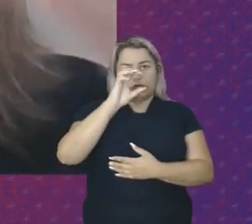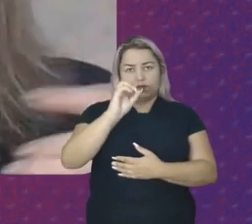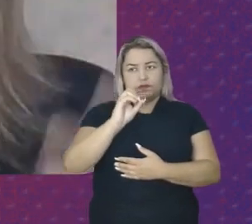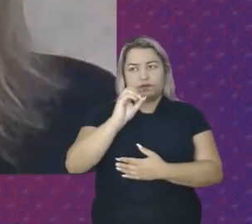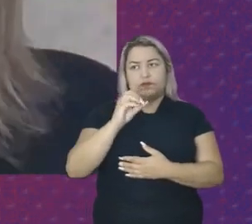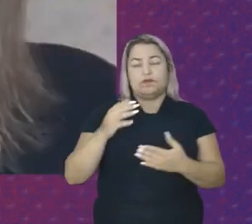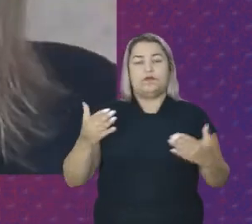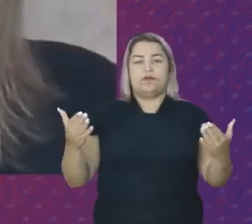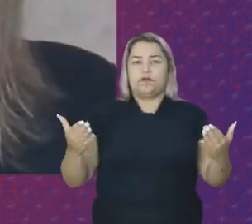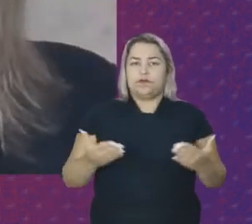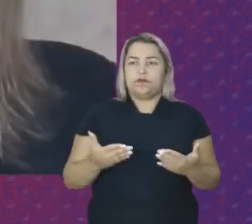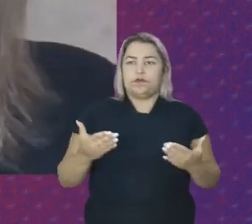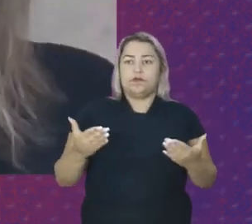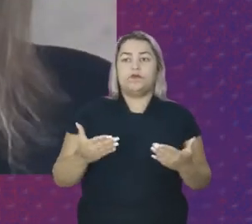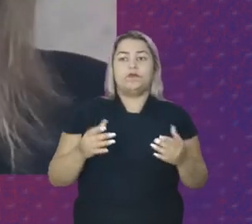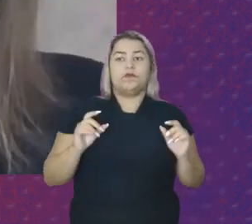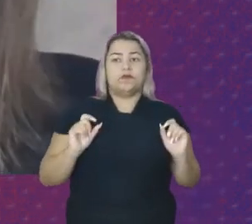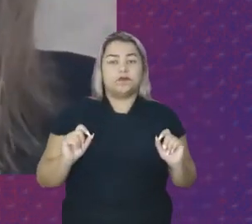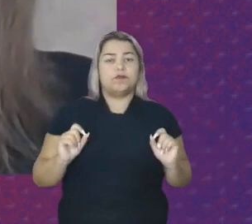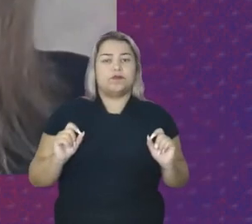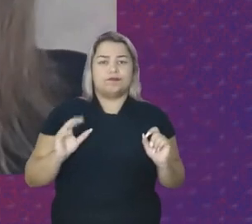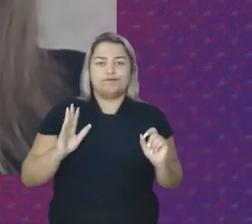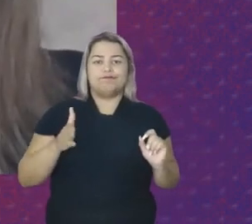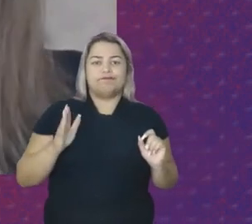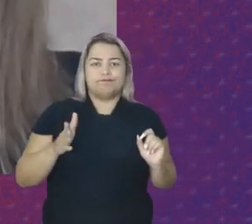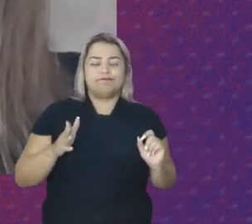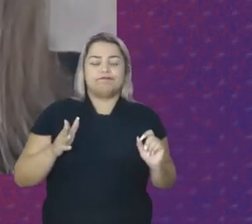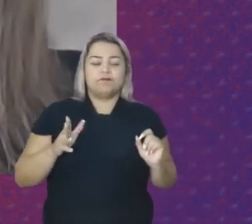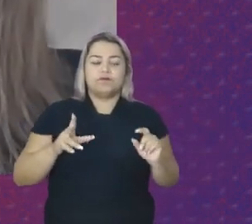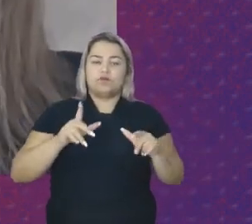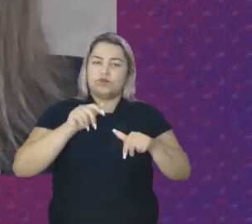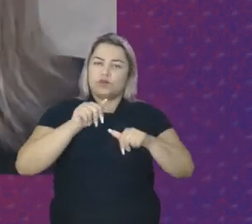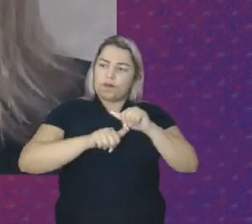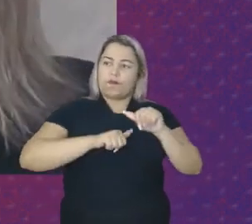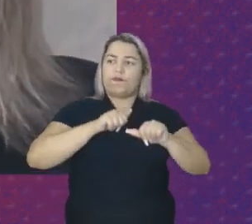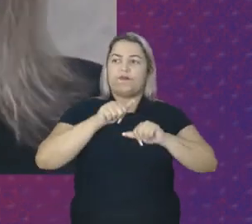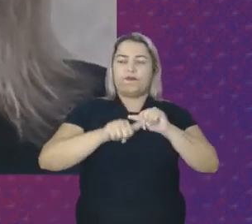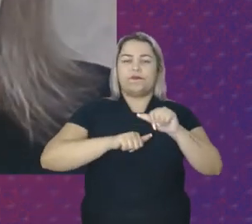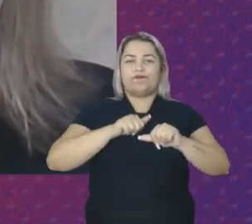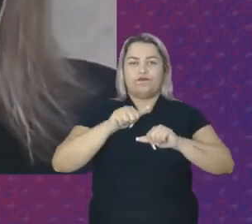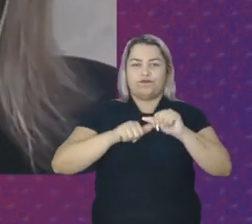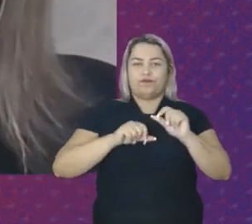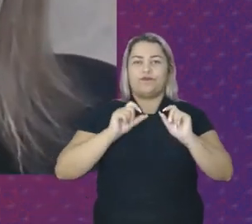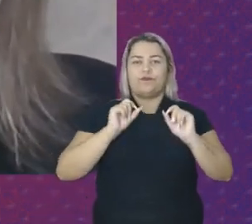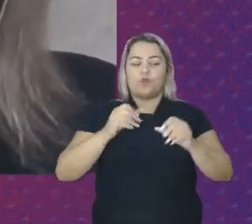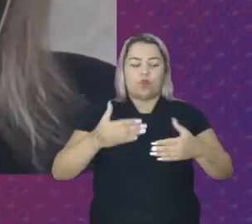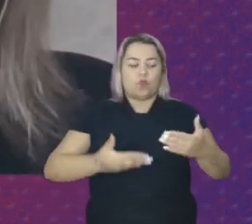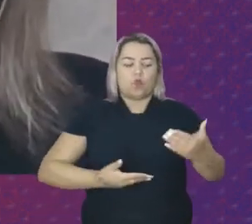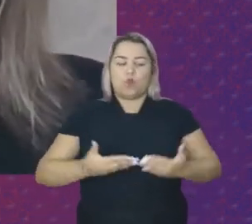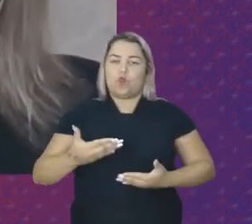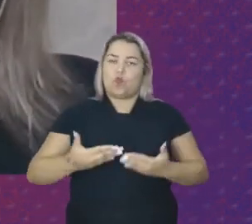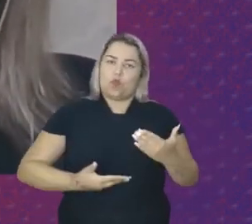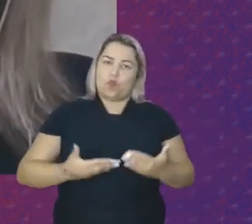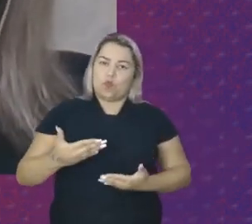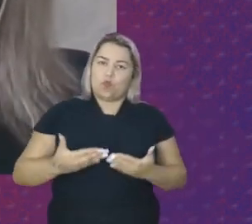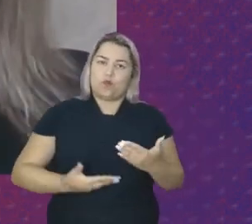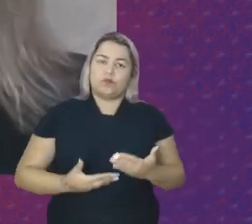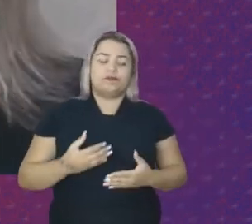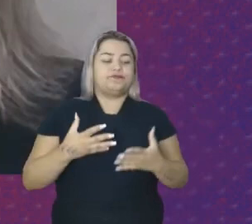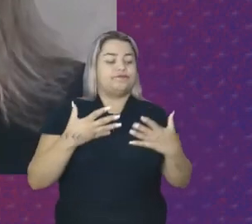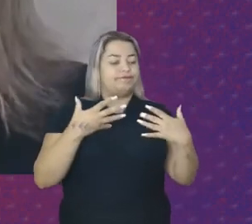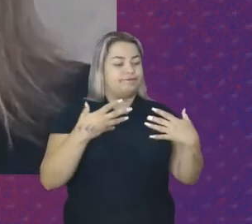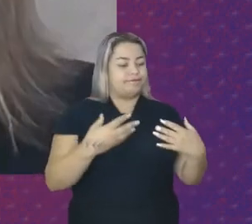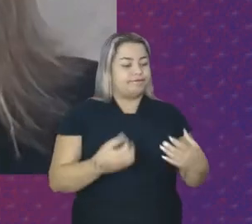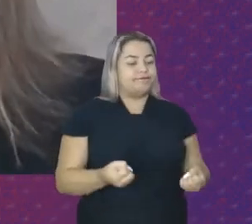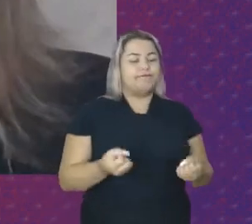que hoje é o Ligue 180, que está sendo reformulado, como um serviço de